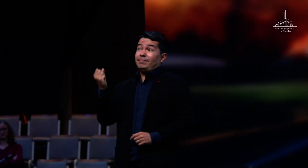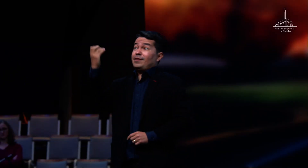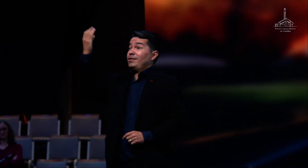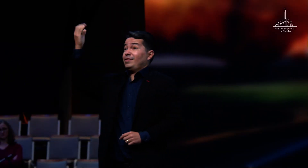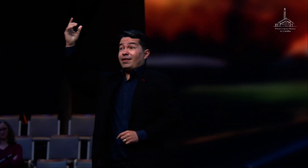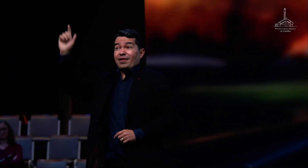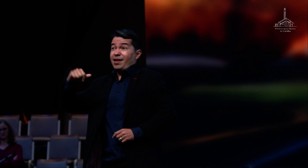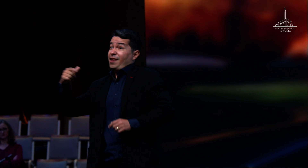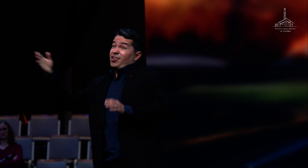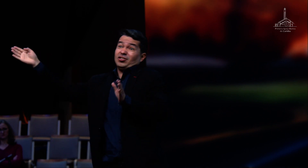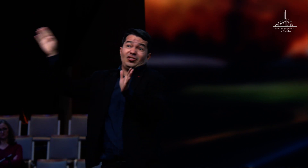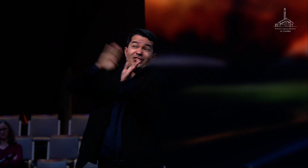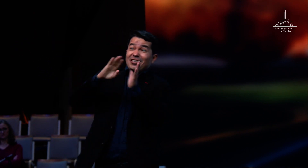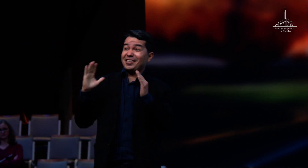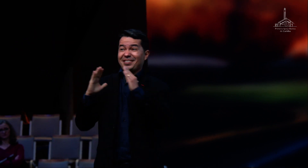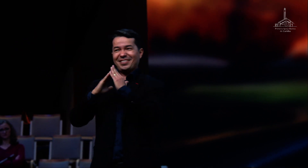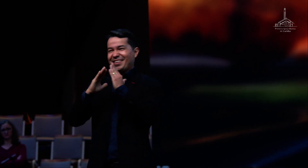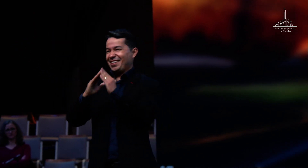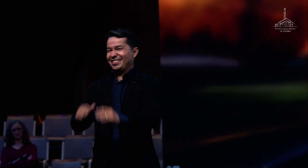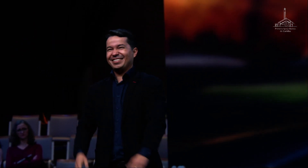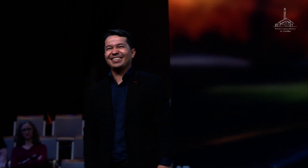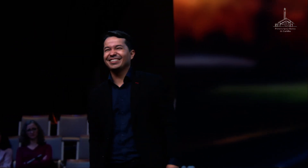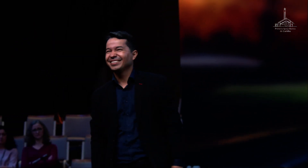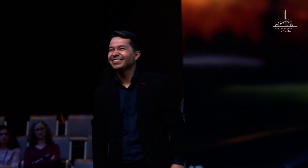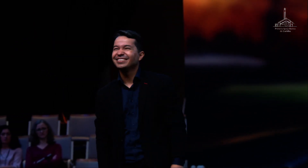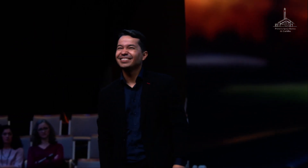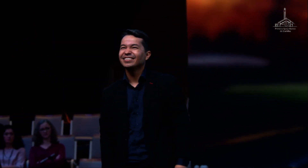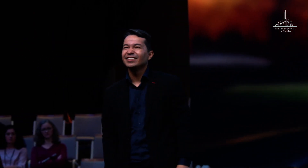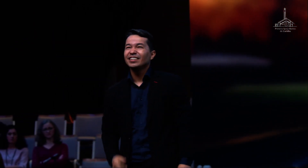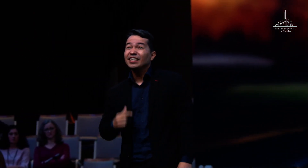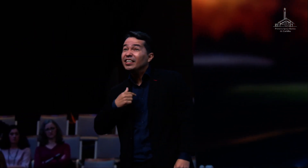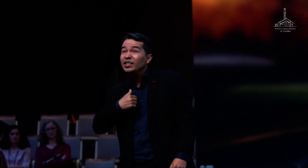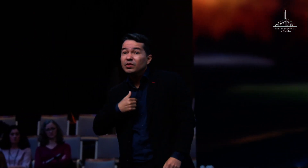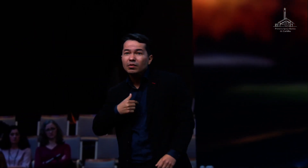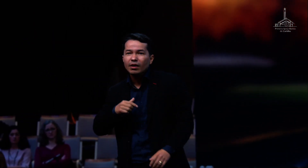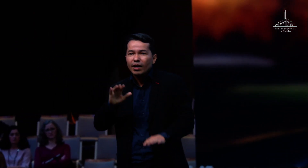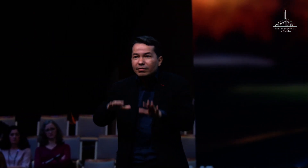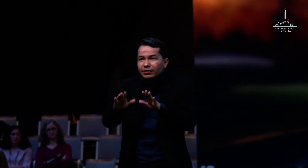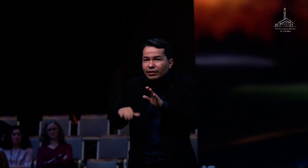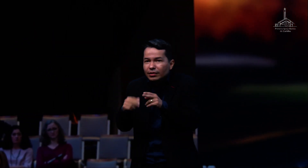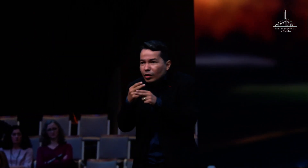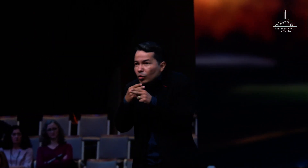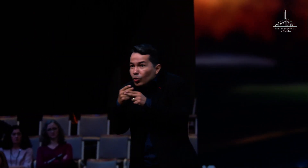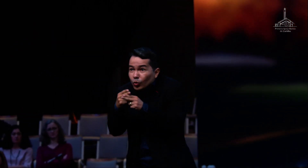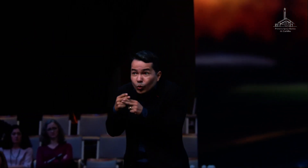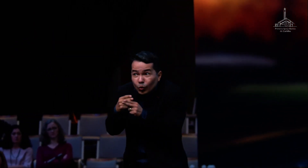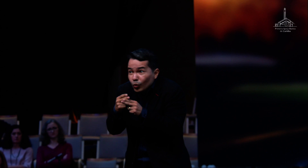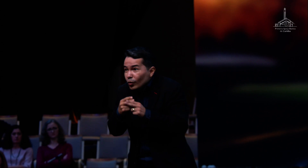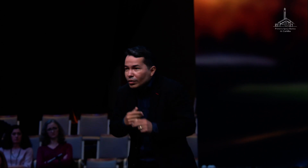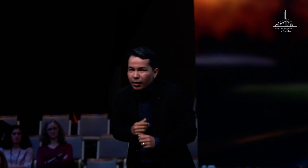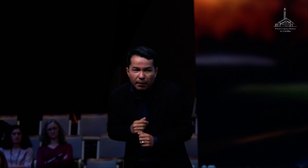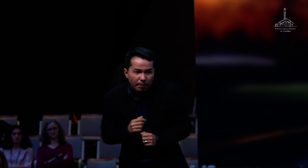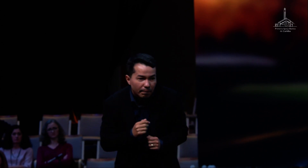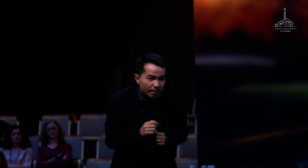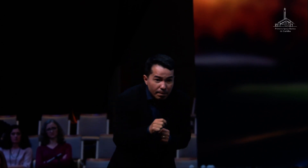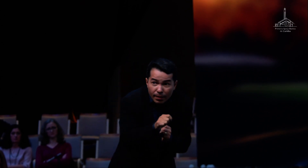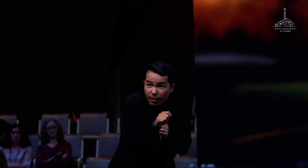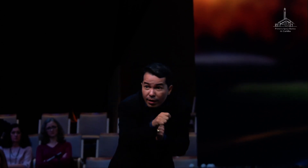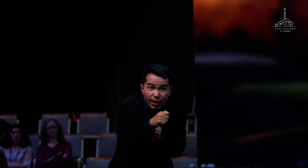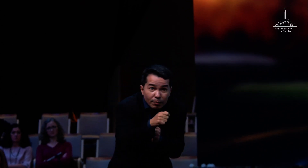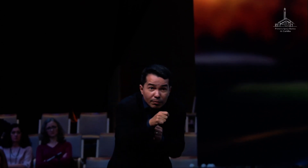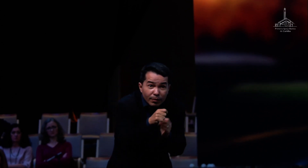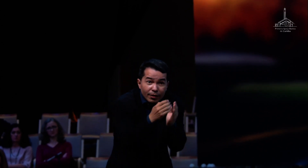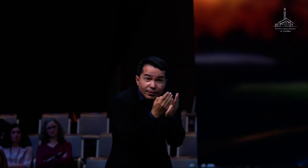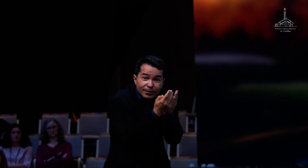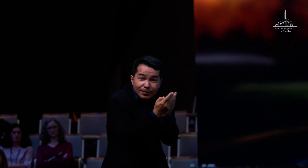mas é muito melhor quando eu volto de viagem para minha casa, sabe? Eu chego ali meio de mansinho,